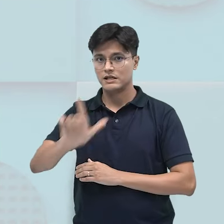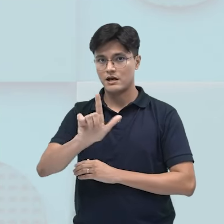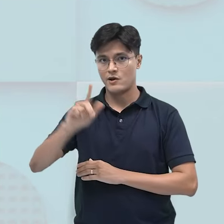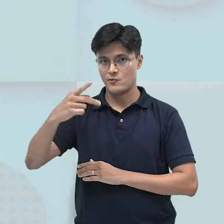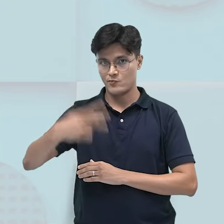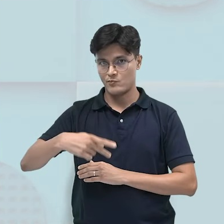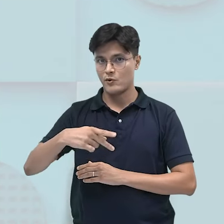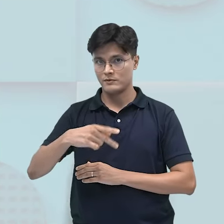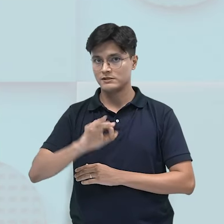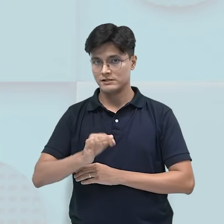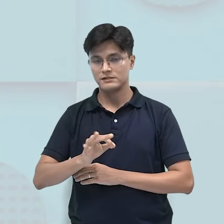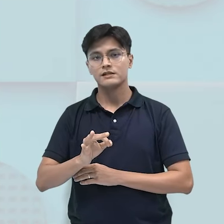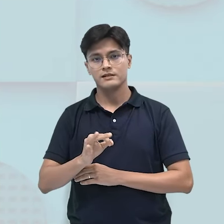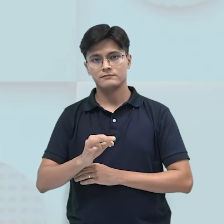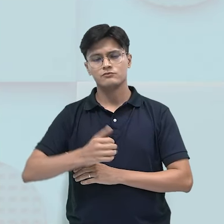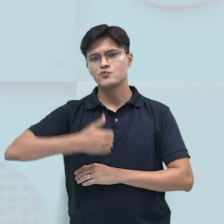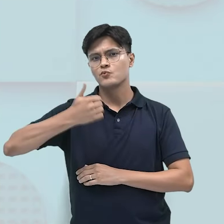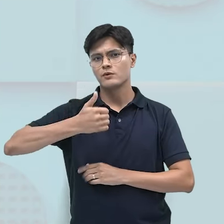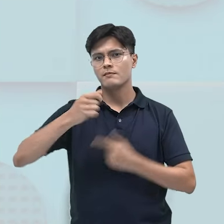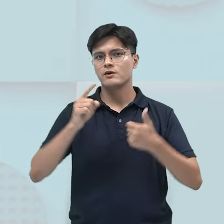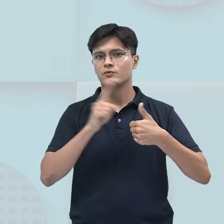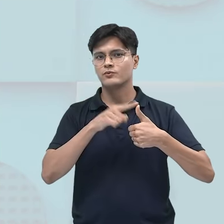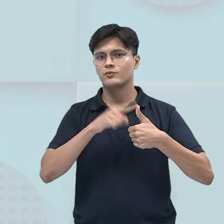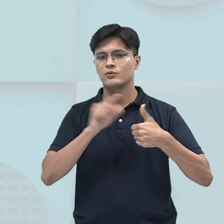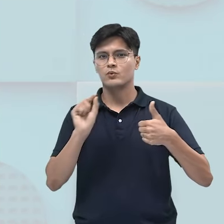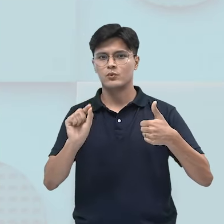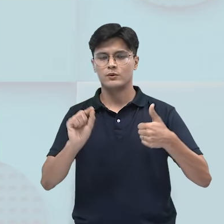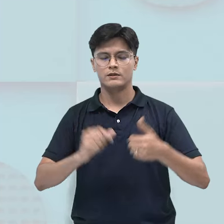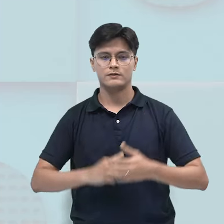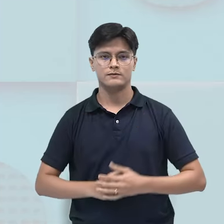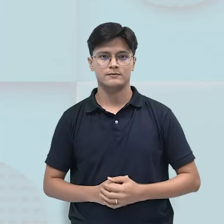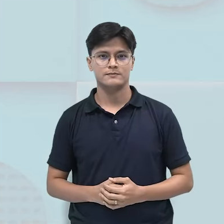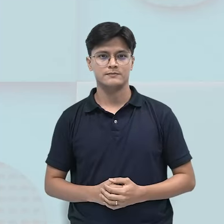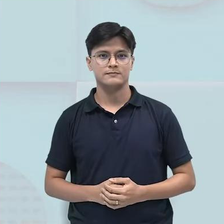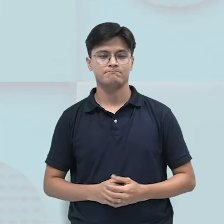literários. E o primeiro deles que nós vamos